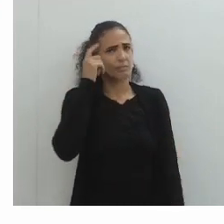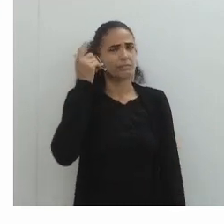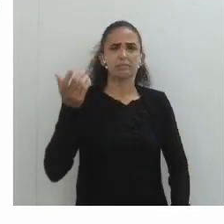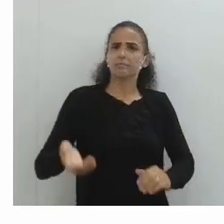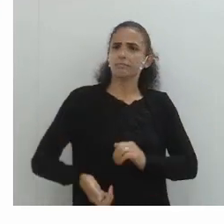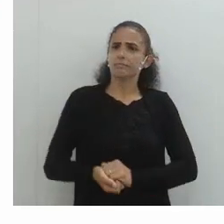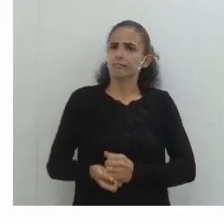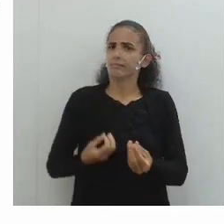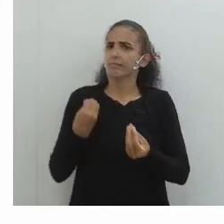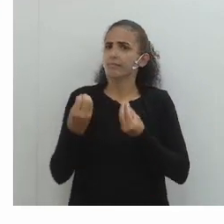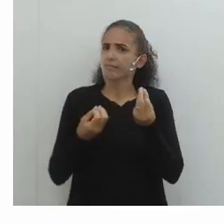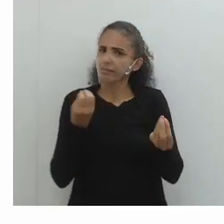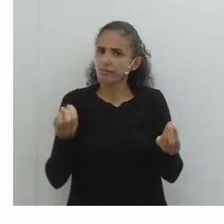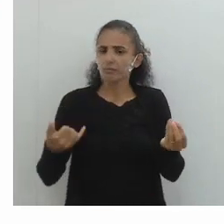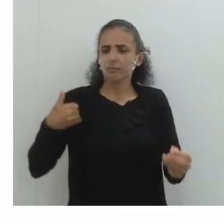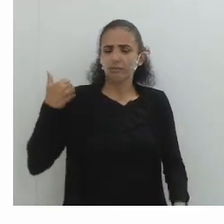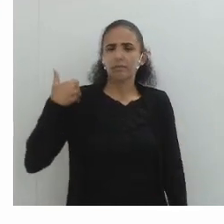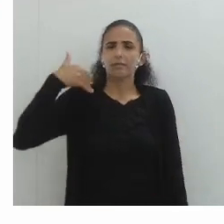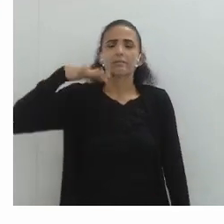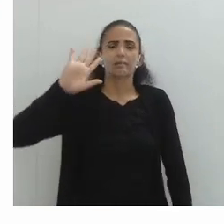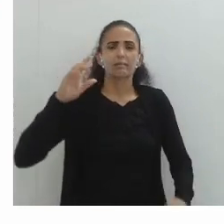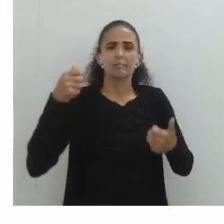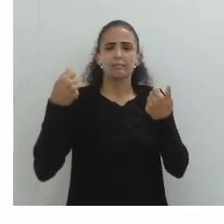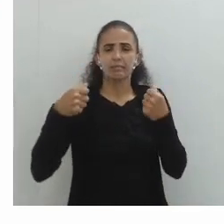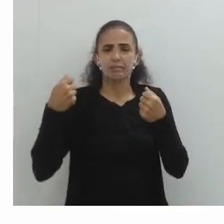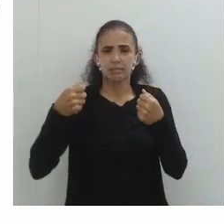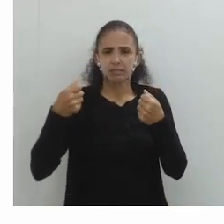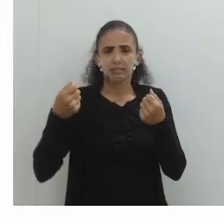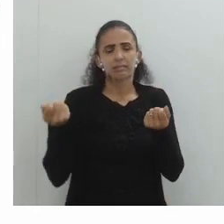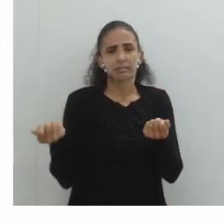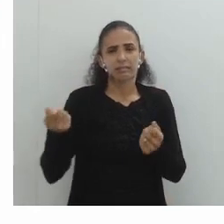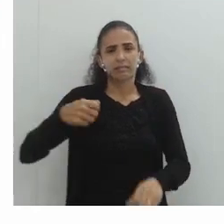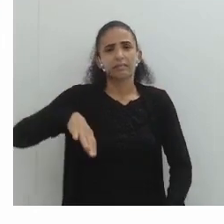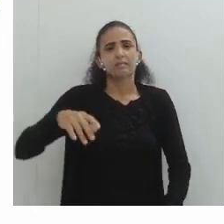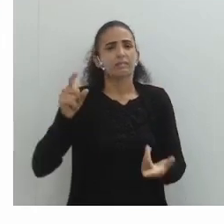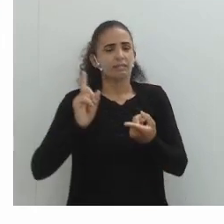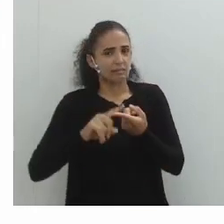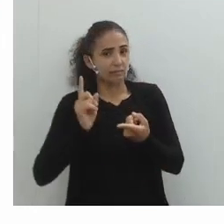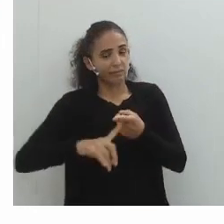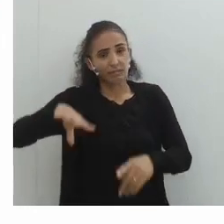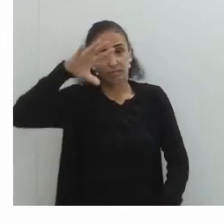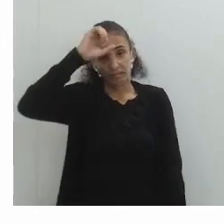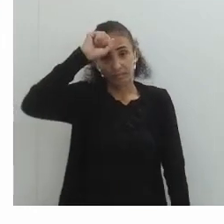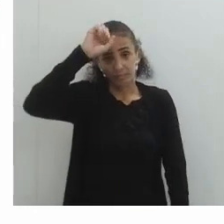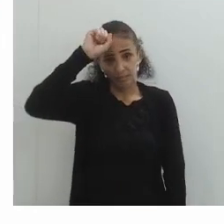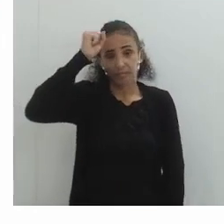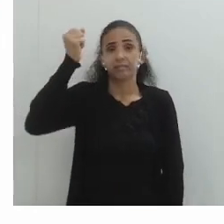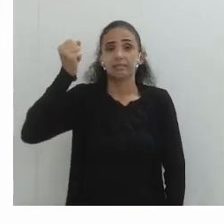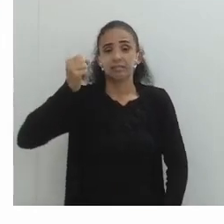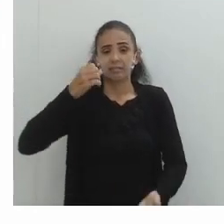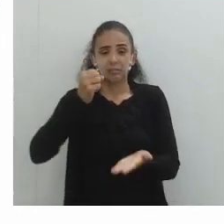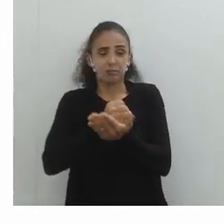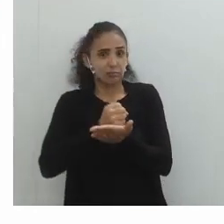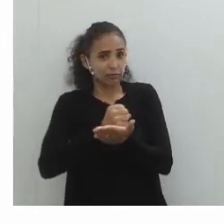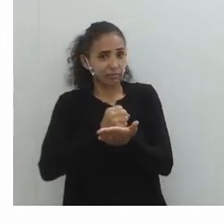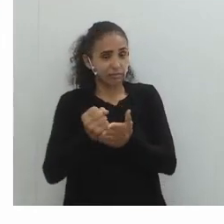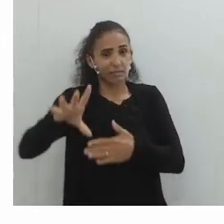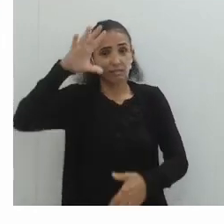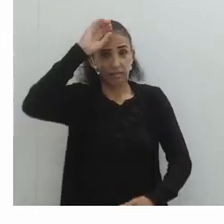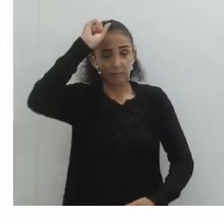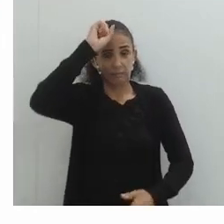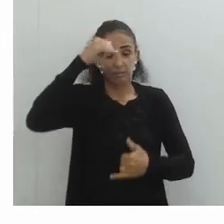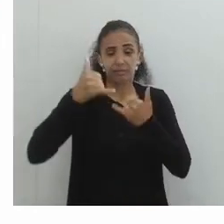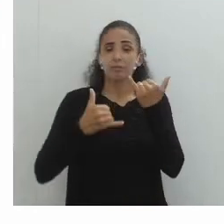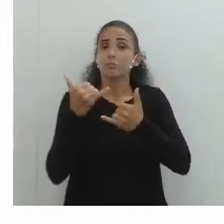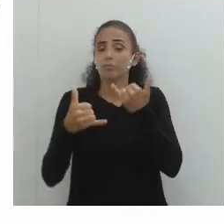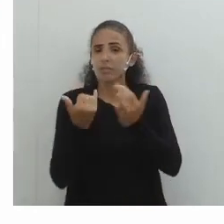poxa, o adulto ele também aprende jogando. A gente tem alunos que através dele observar